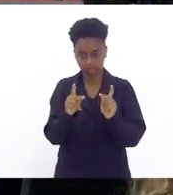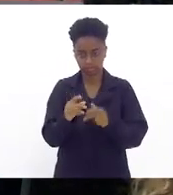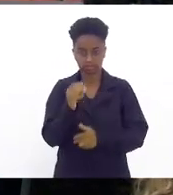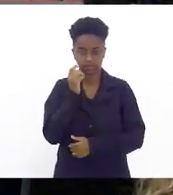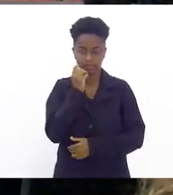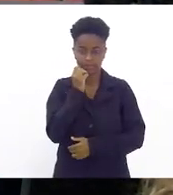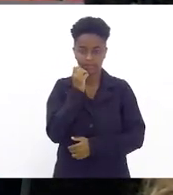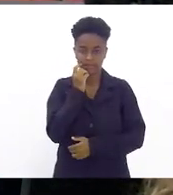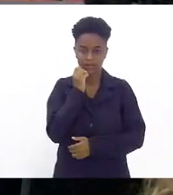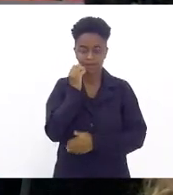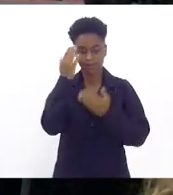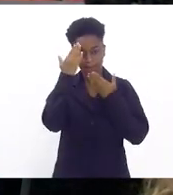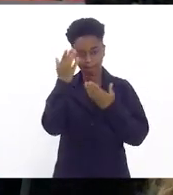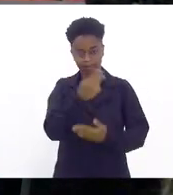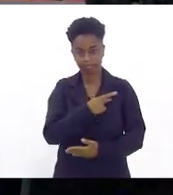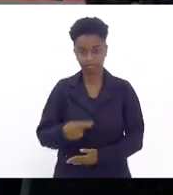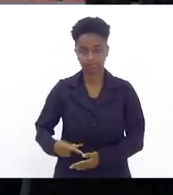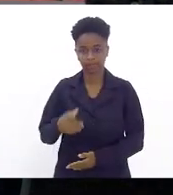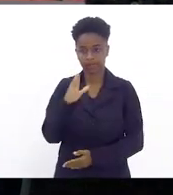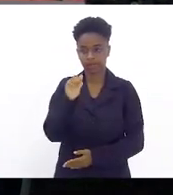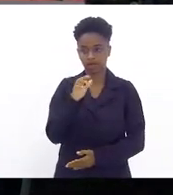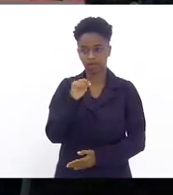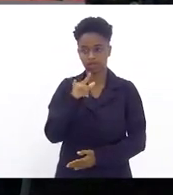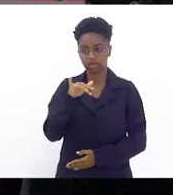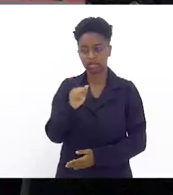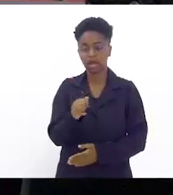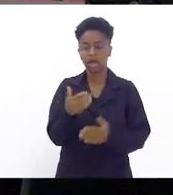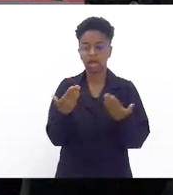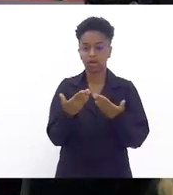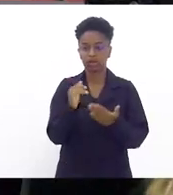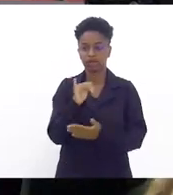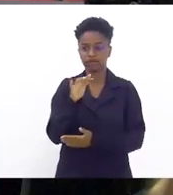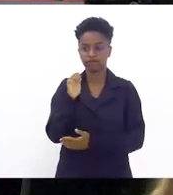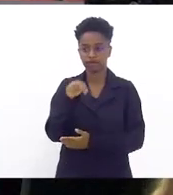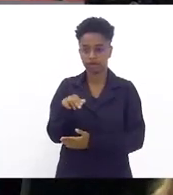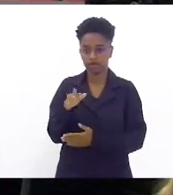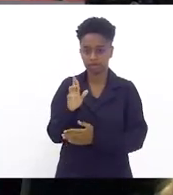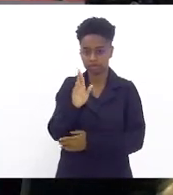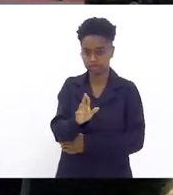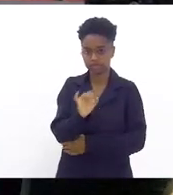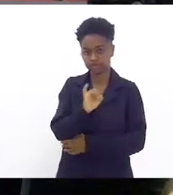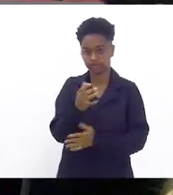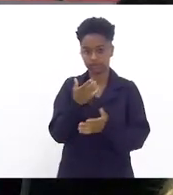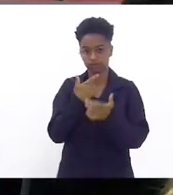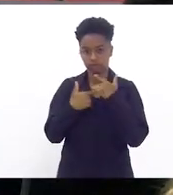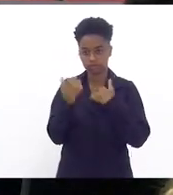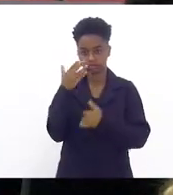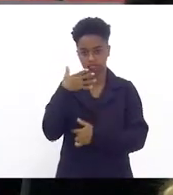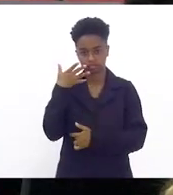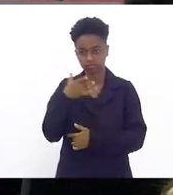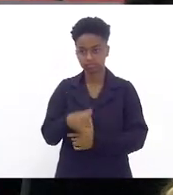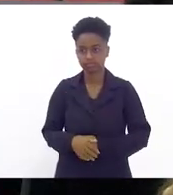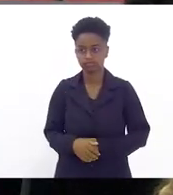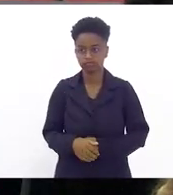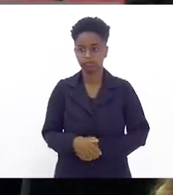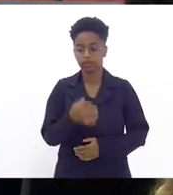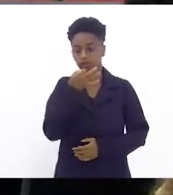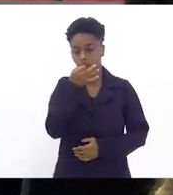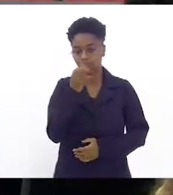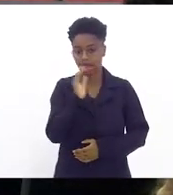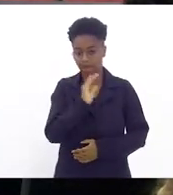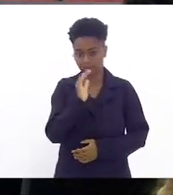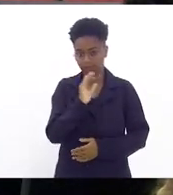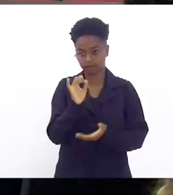obrigada a presença Carolina vou passar por representante do Infância se ele quiser fazer o uso da fala rapidamente um comentário muito